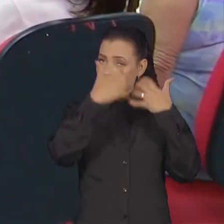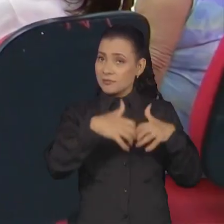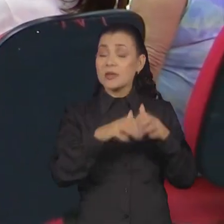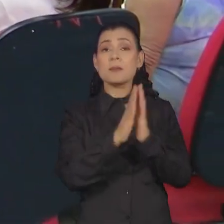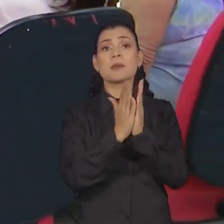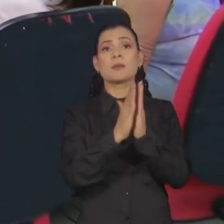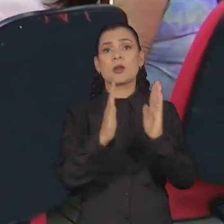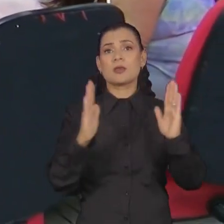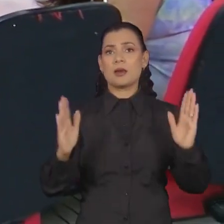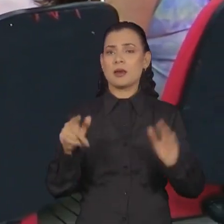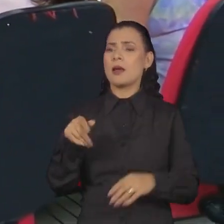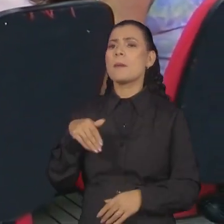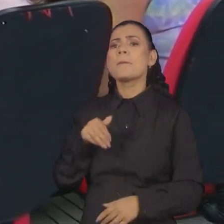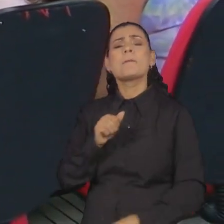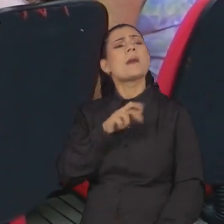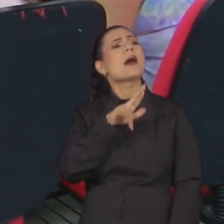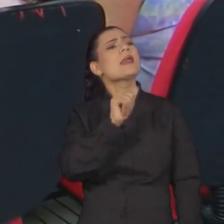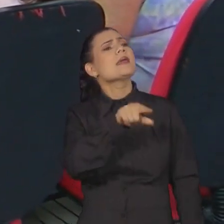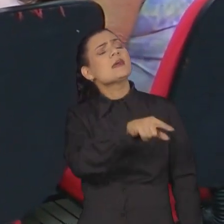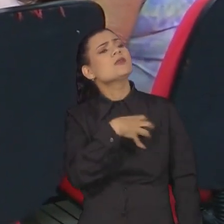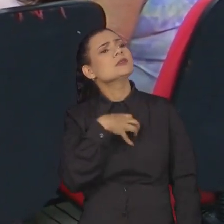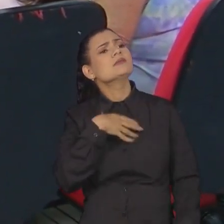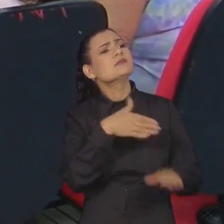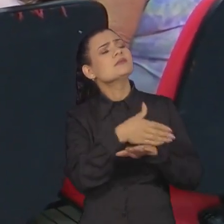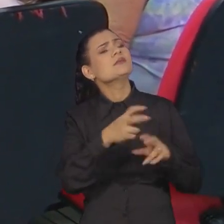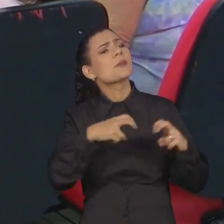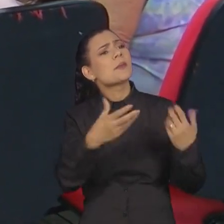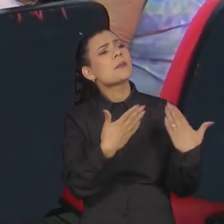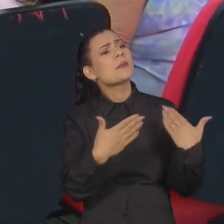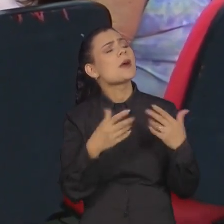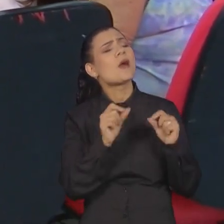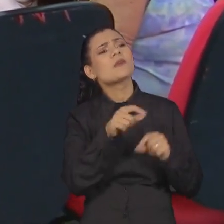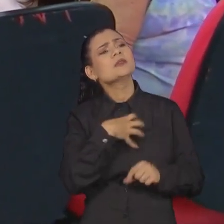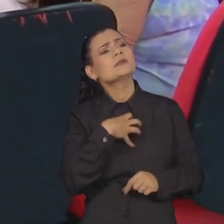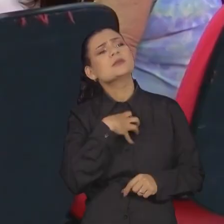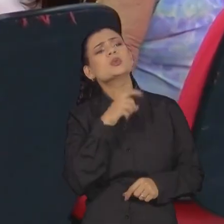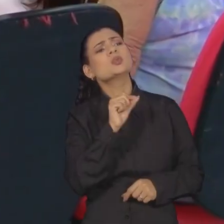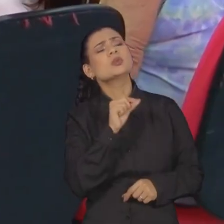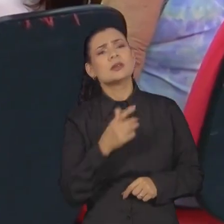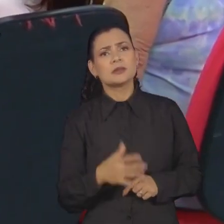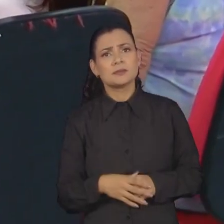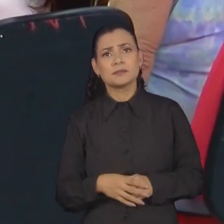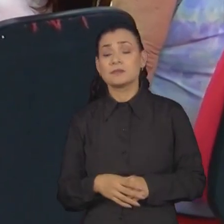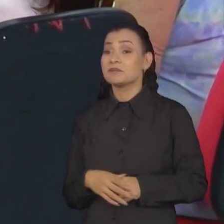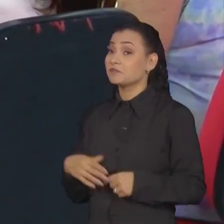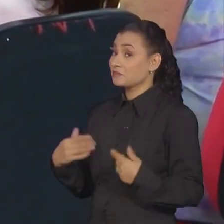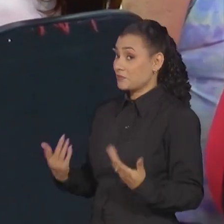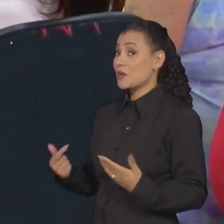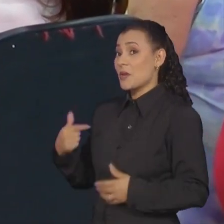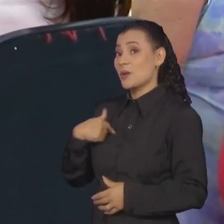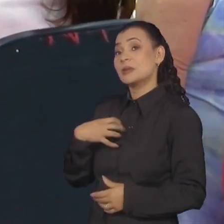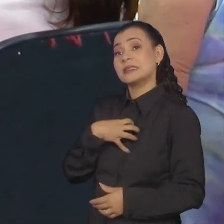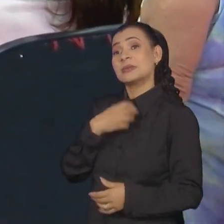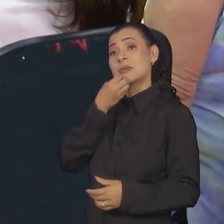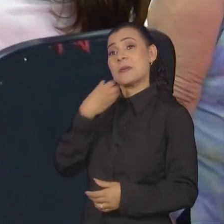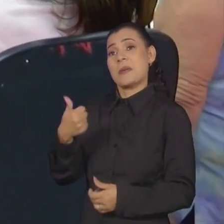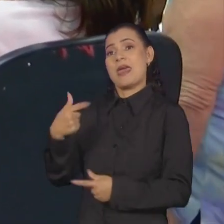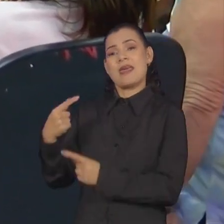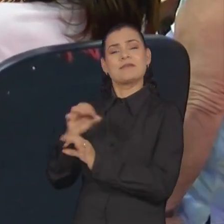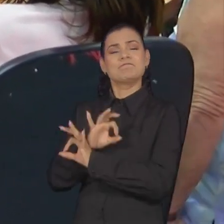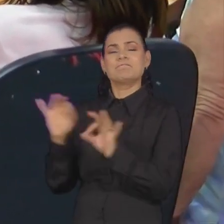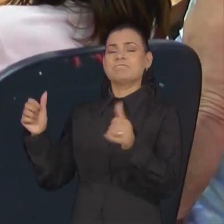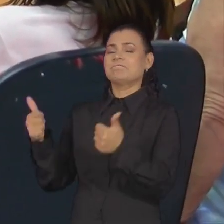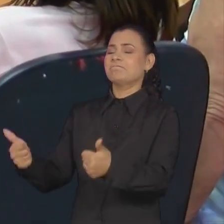biblioteca. Maria, como que você se sente participando de uma roda de conversa como essa? Olha, eu me sinto bem.